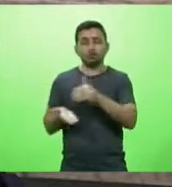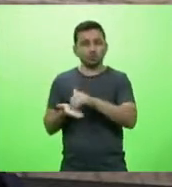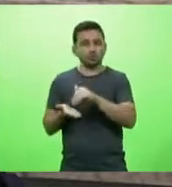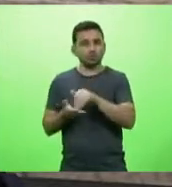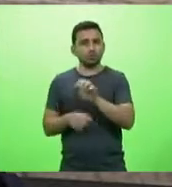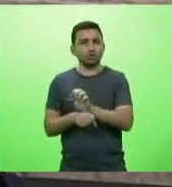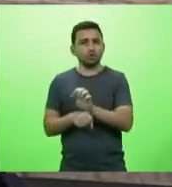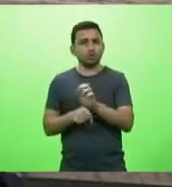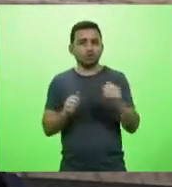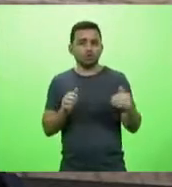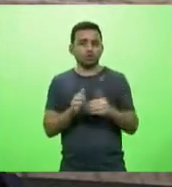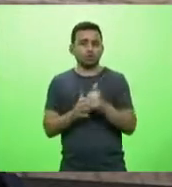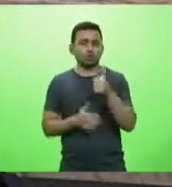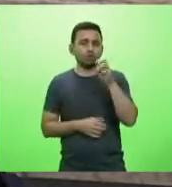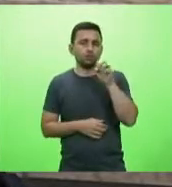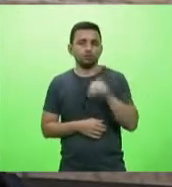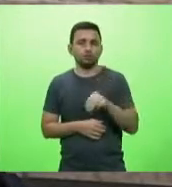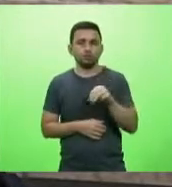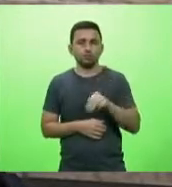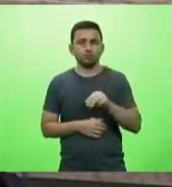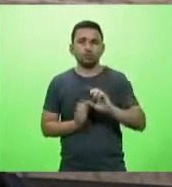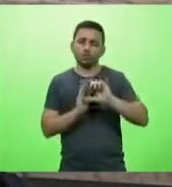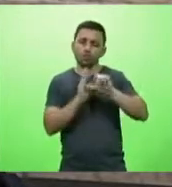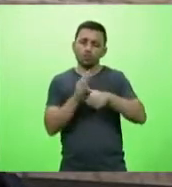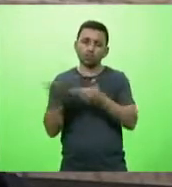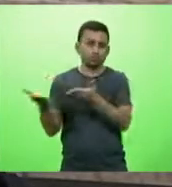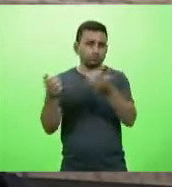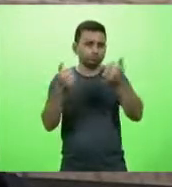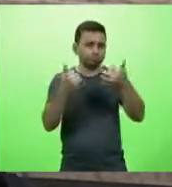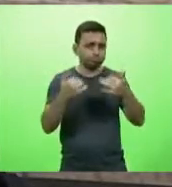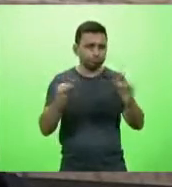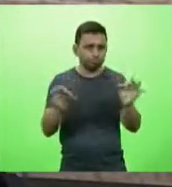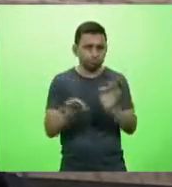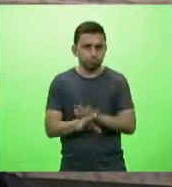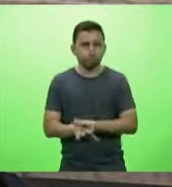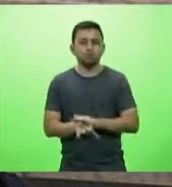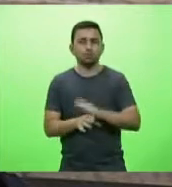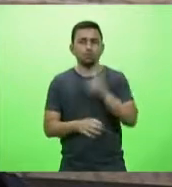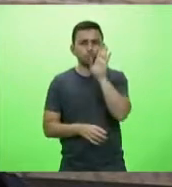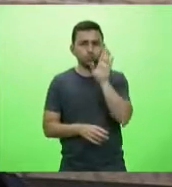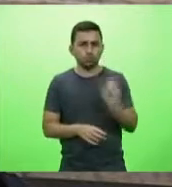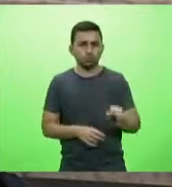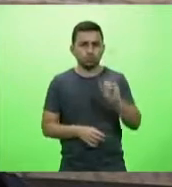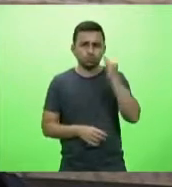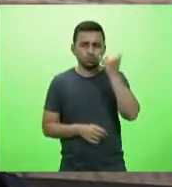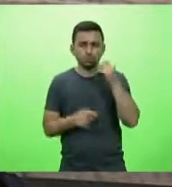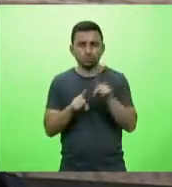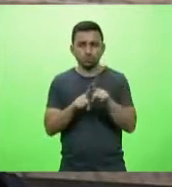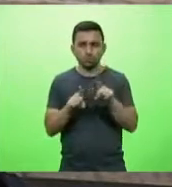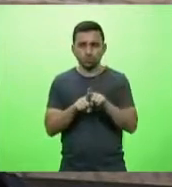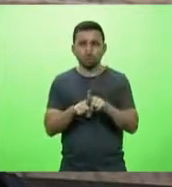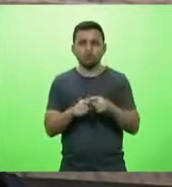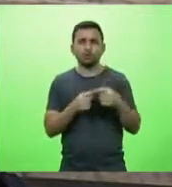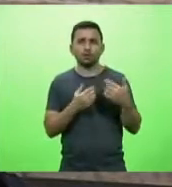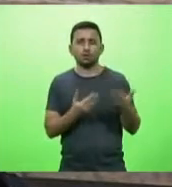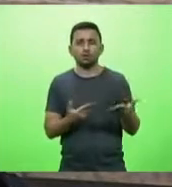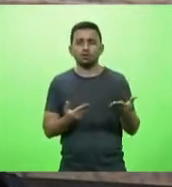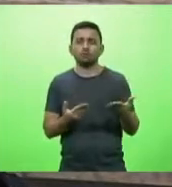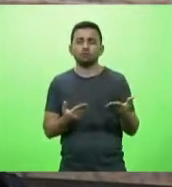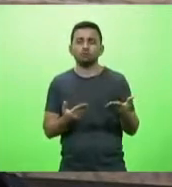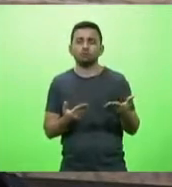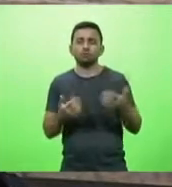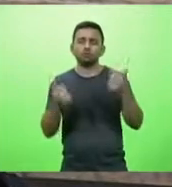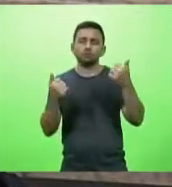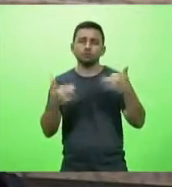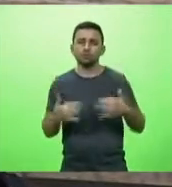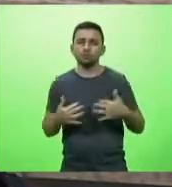por até 15 minutos. Após a explanação, os senhores deputados Bruno Souza e Gessé Lopes, autores dos requerimentos convocatórios, formularam seus questionamentos acerca